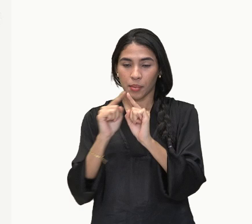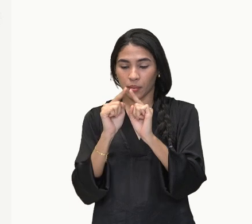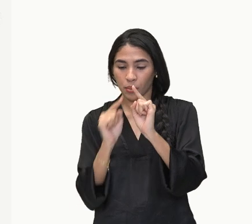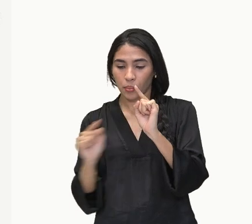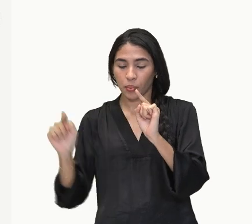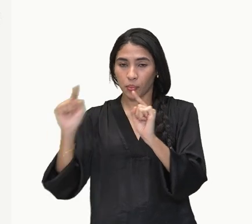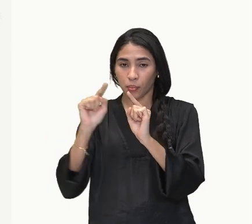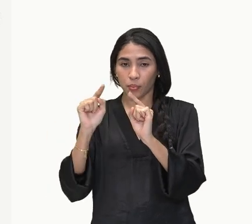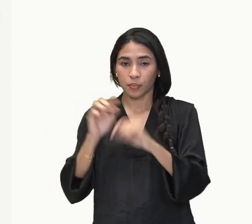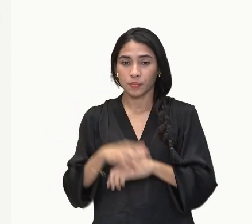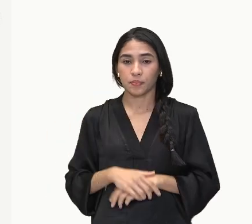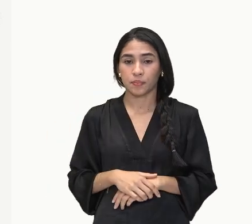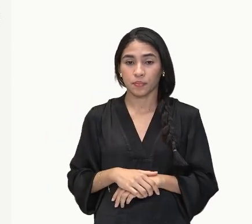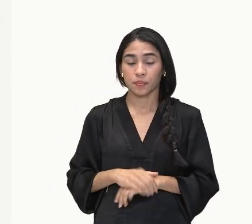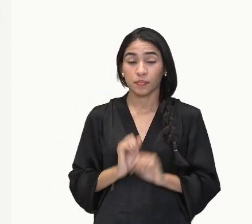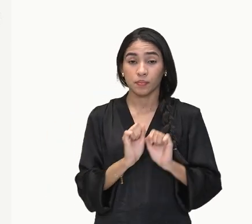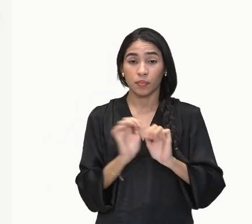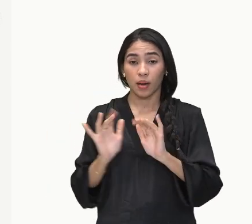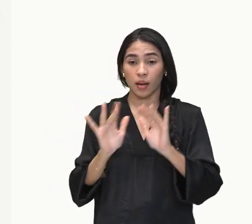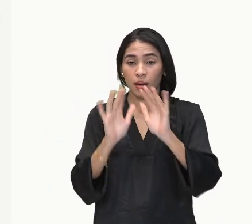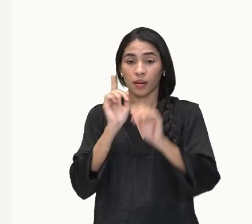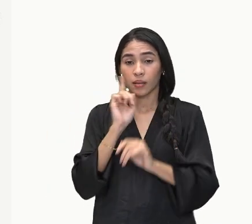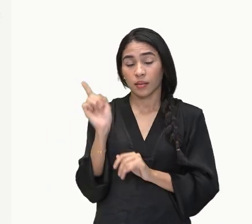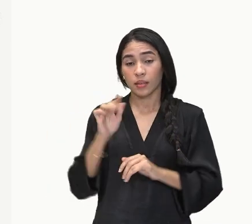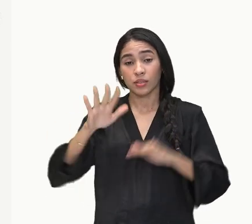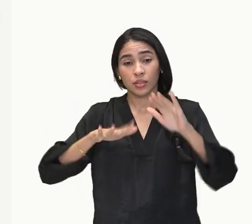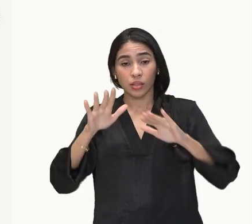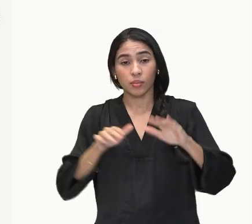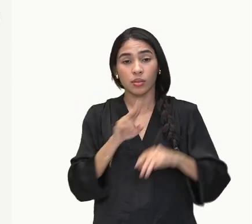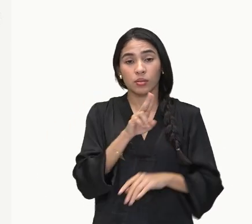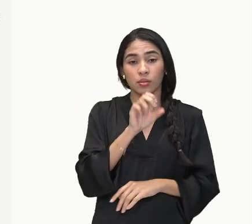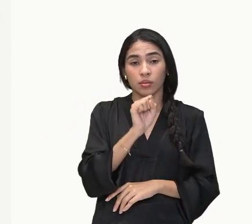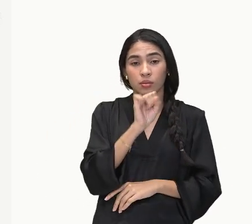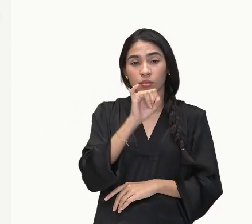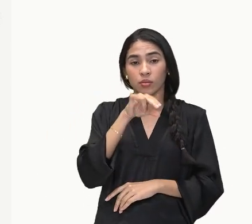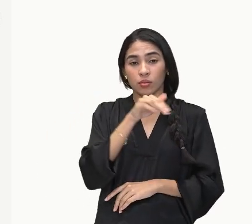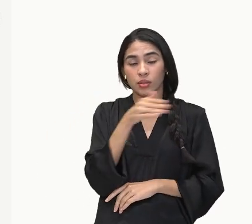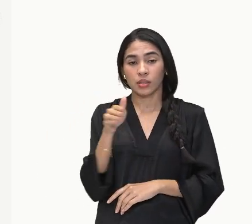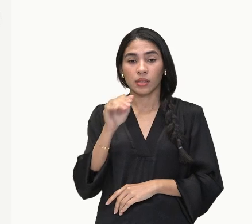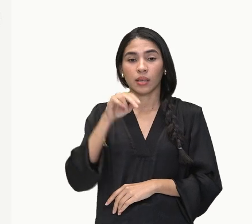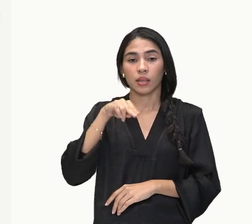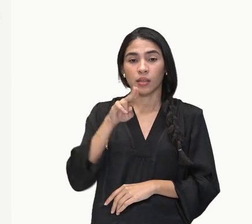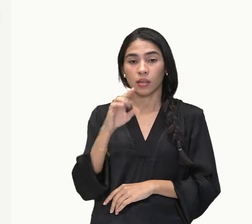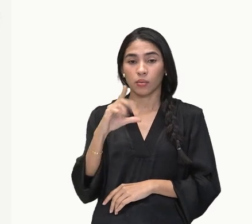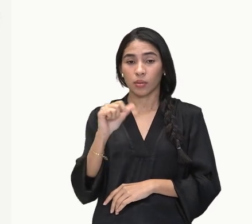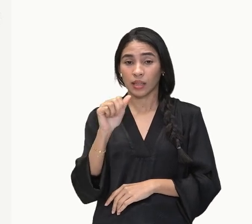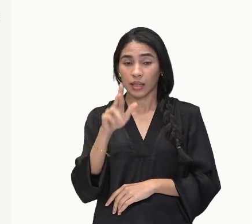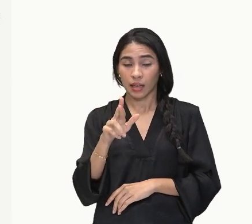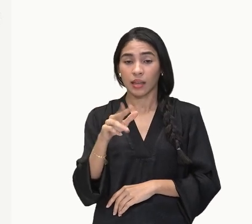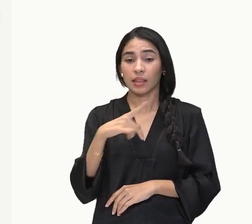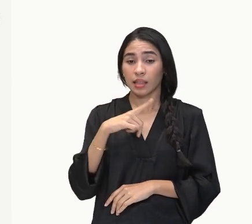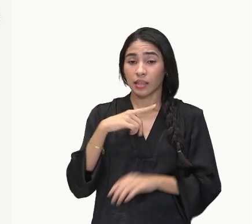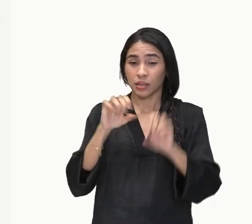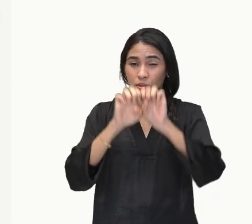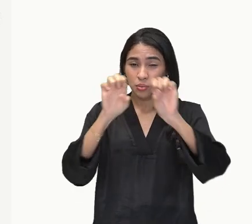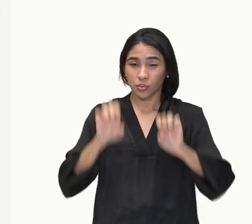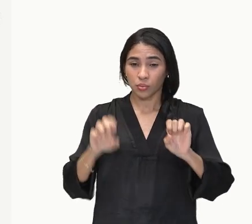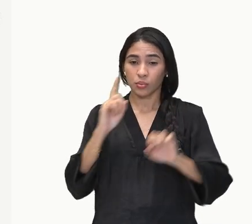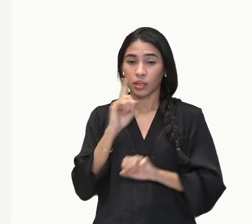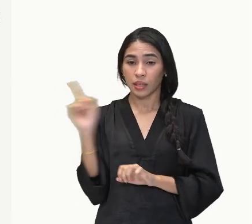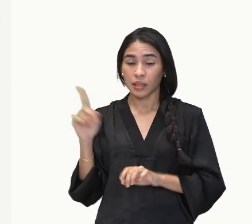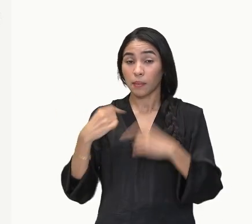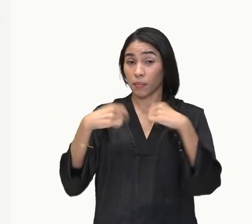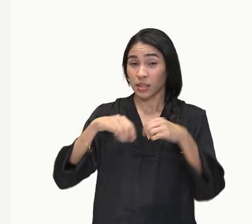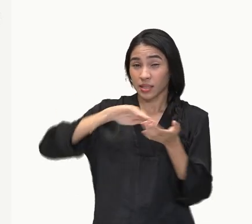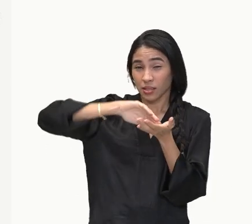usina nuclear. Né? Então, geralmente as usinas nucleares, elas apresentam essa estrutura, onde ela precisa